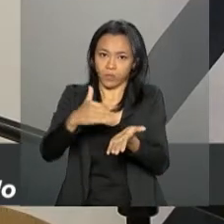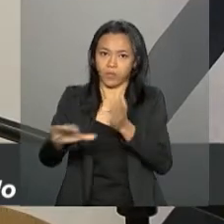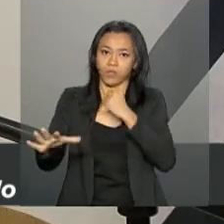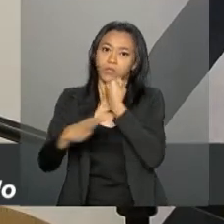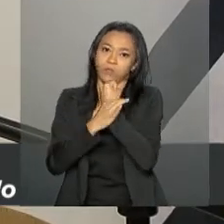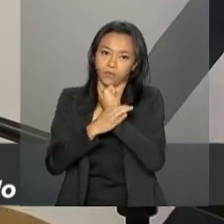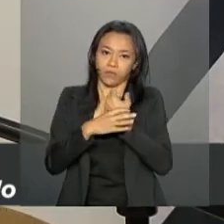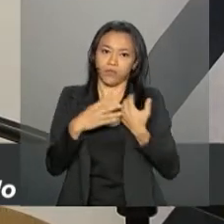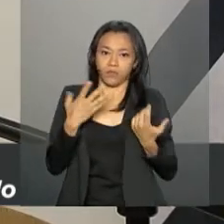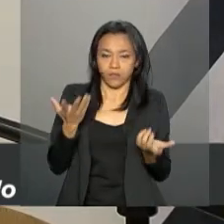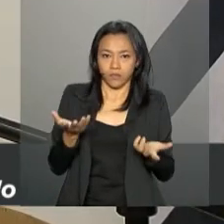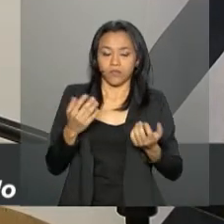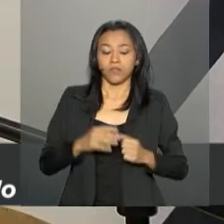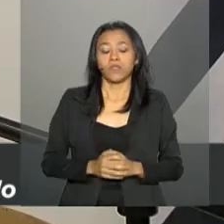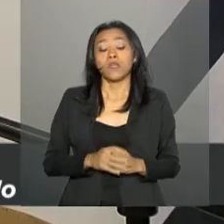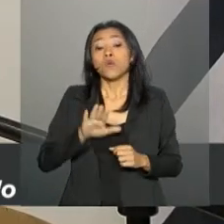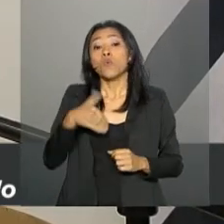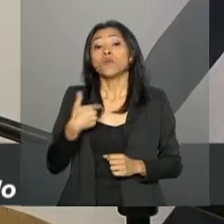Pública, Alexandre, imagino,